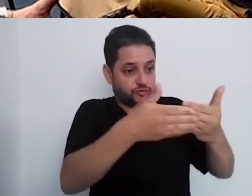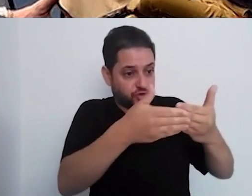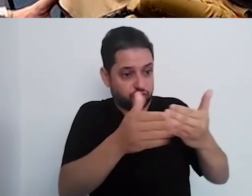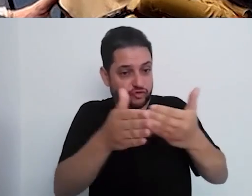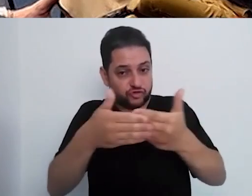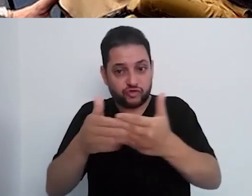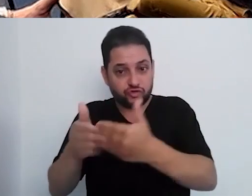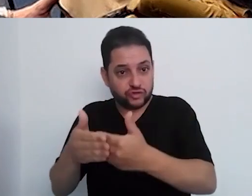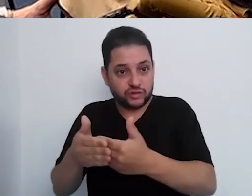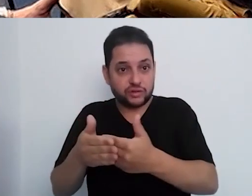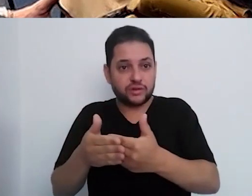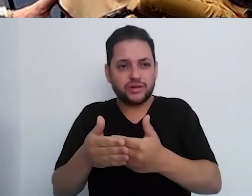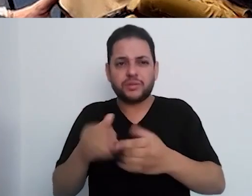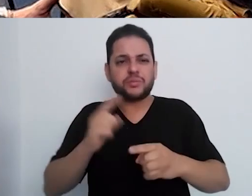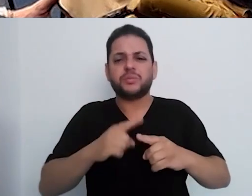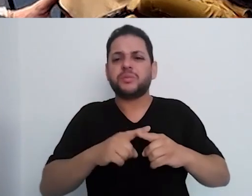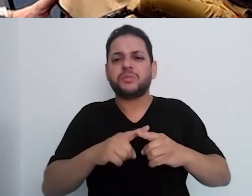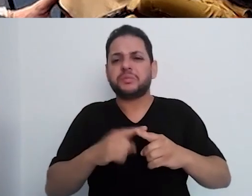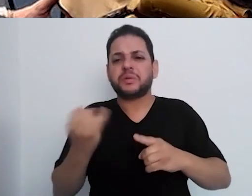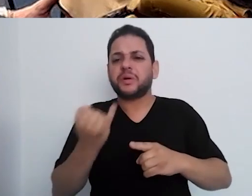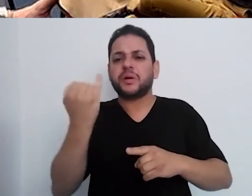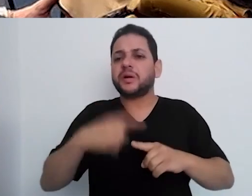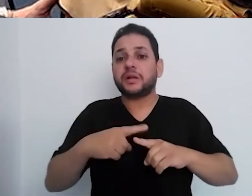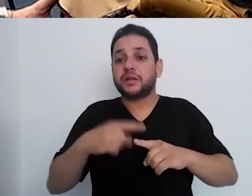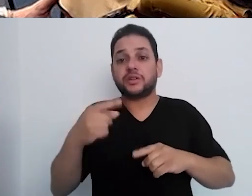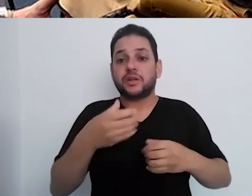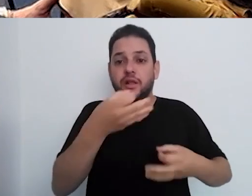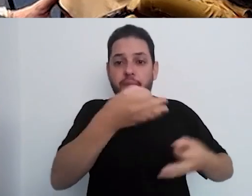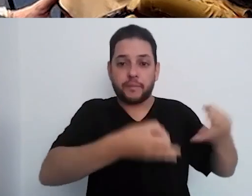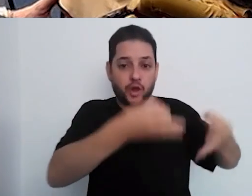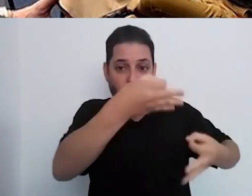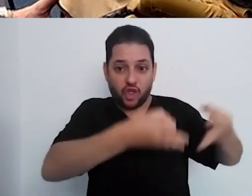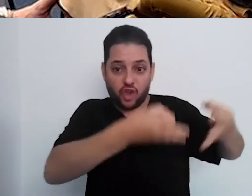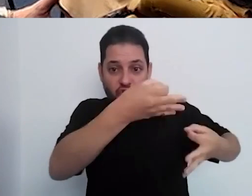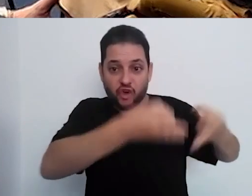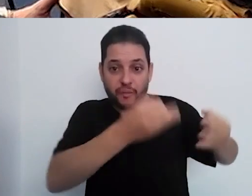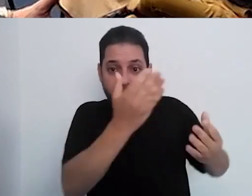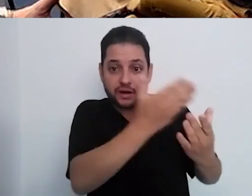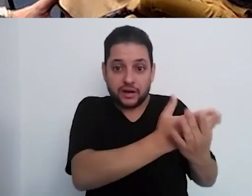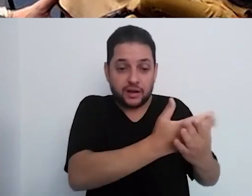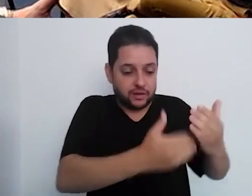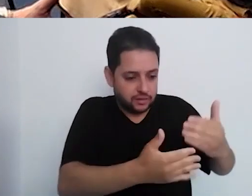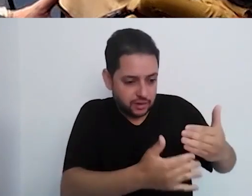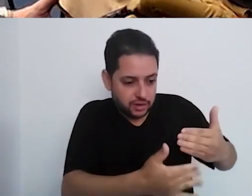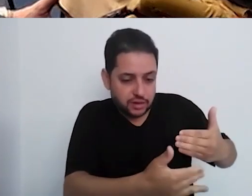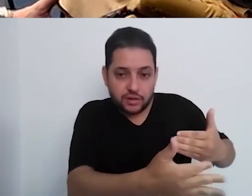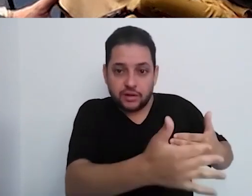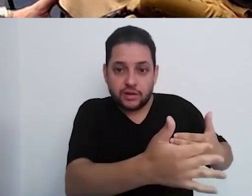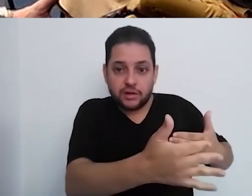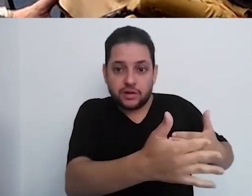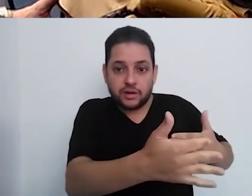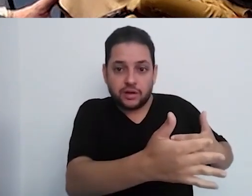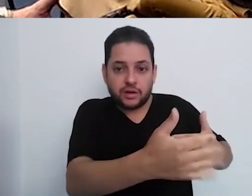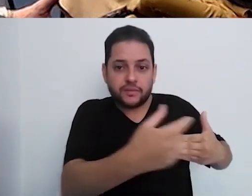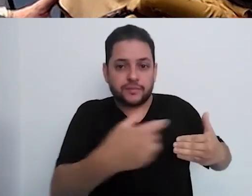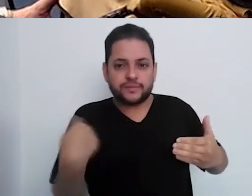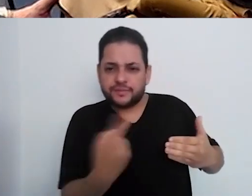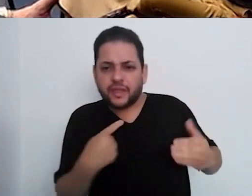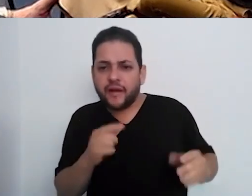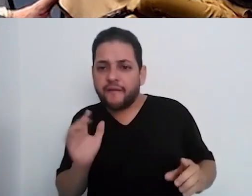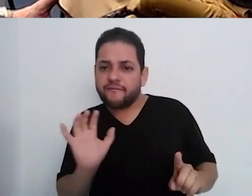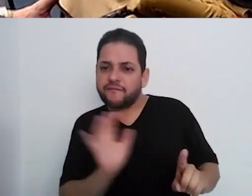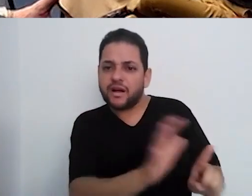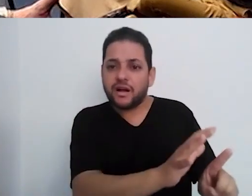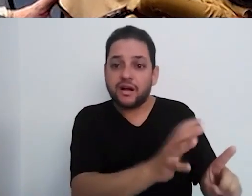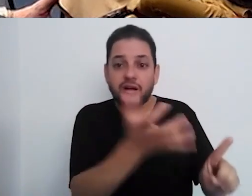queria interferir nos processos em andamento, fosse qual fosse. Porque a gente não sabe nada, entendeu? A gente